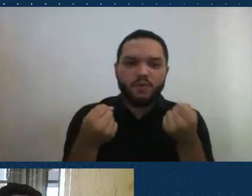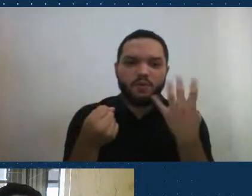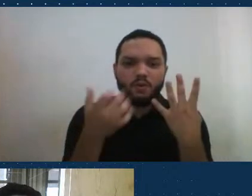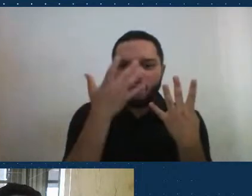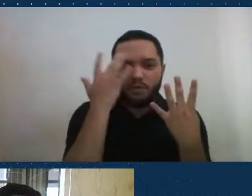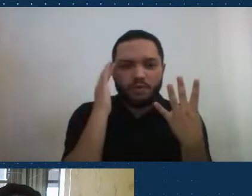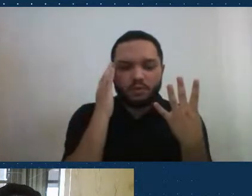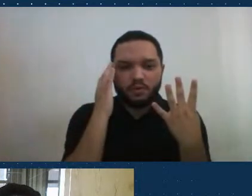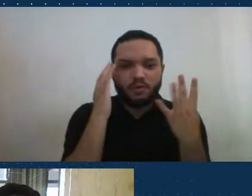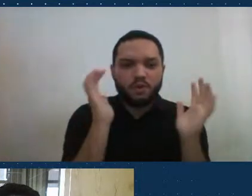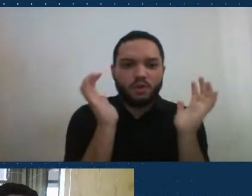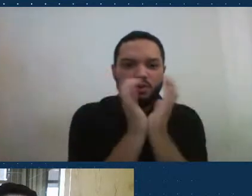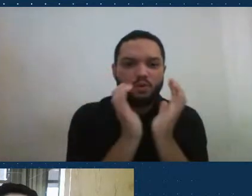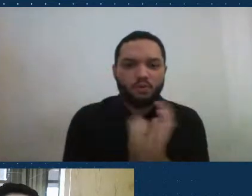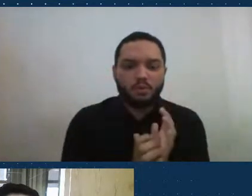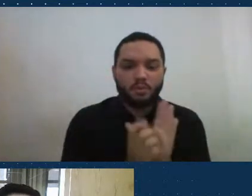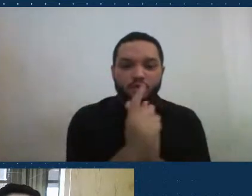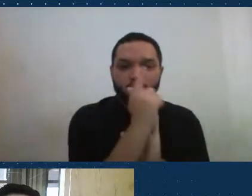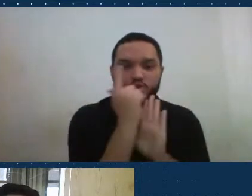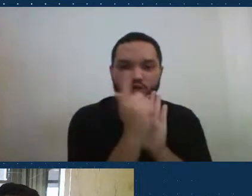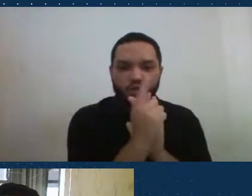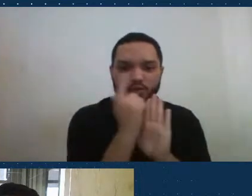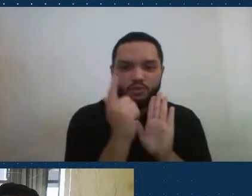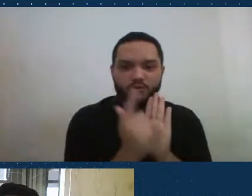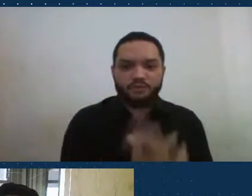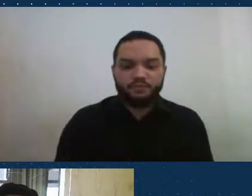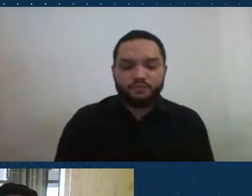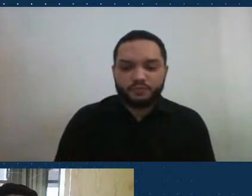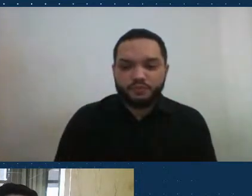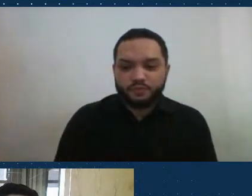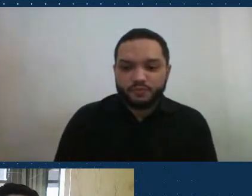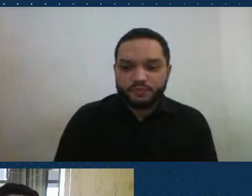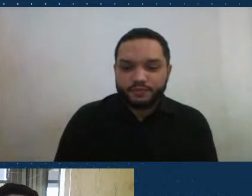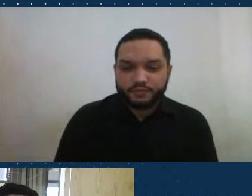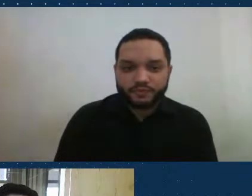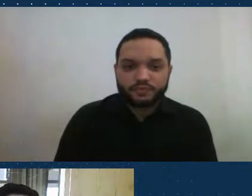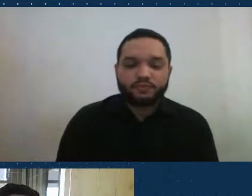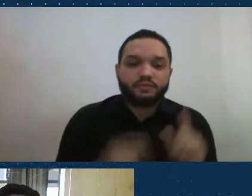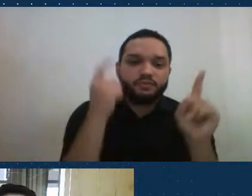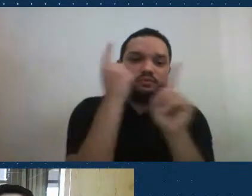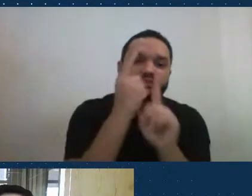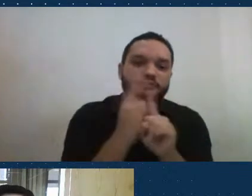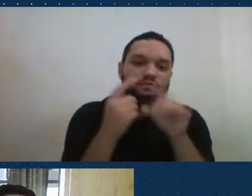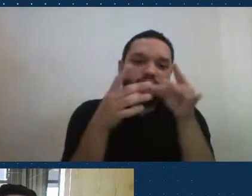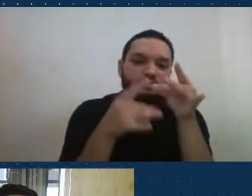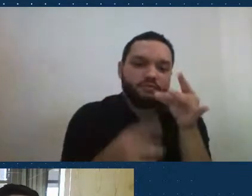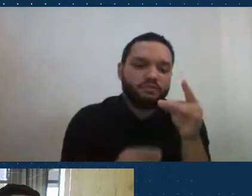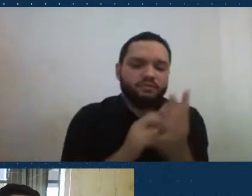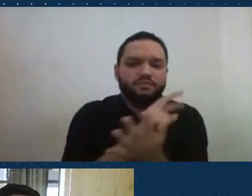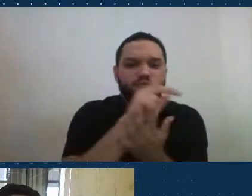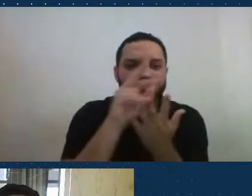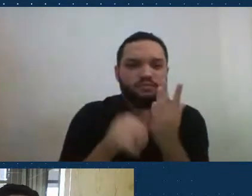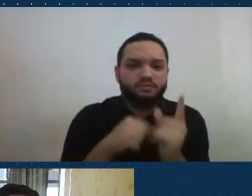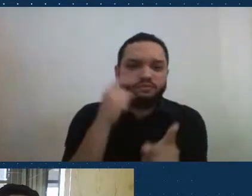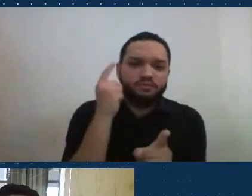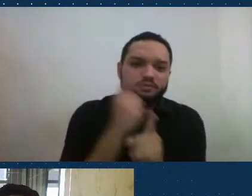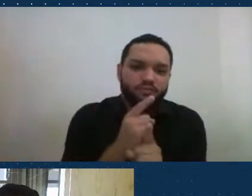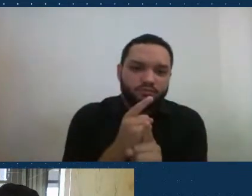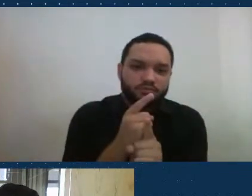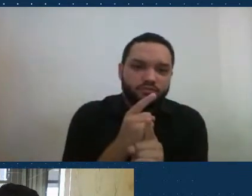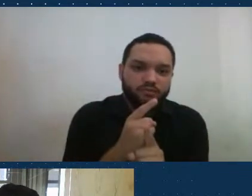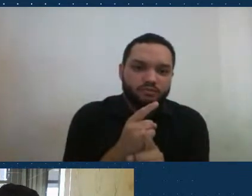sobre agrupamento de gênero, né? E lá ele encontrou definições de várias maneiras. Ele encontrou colônia